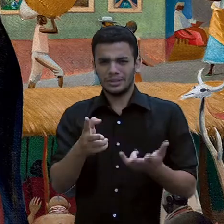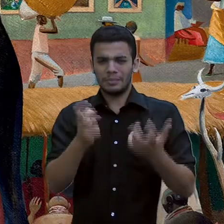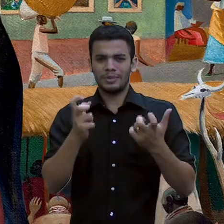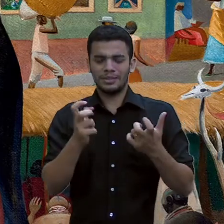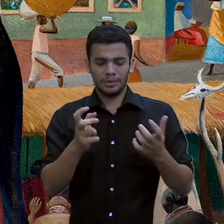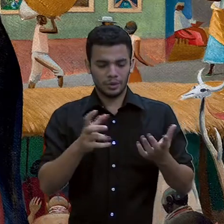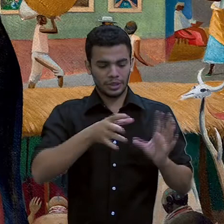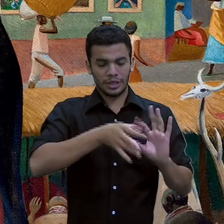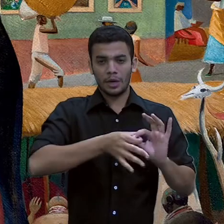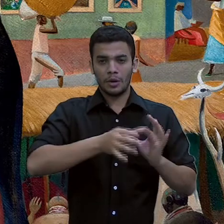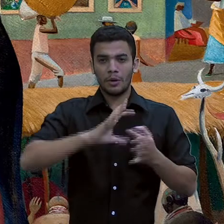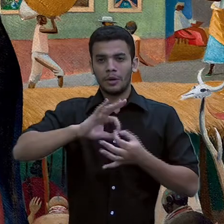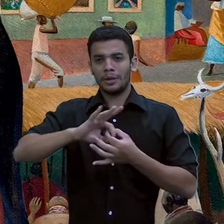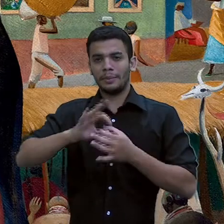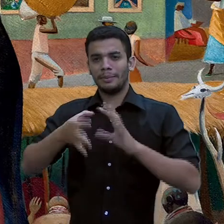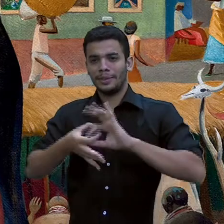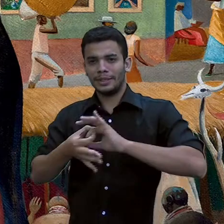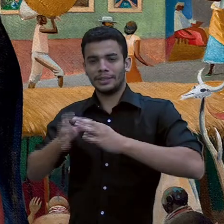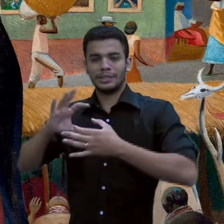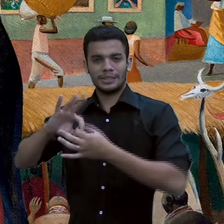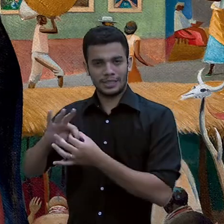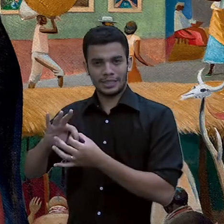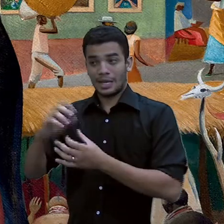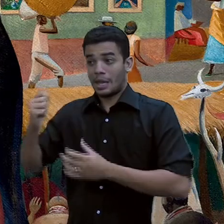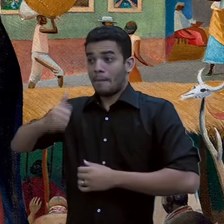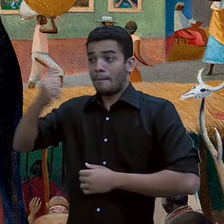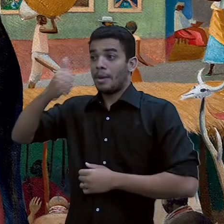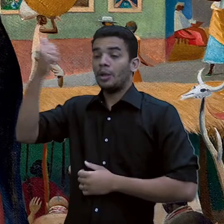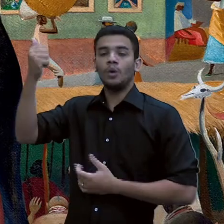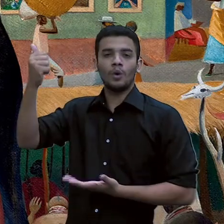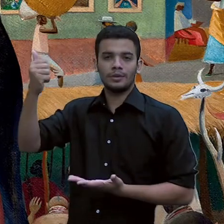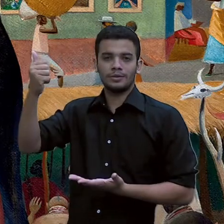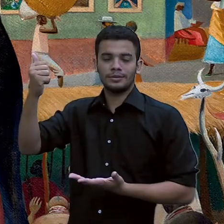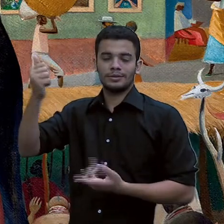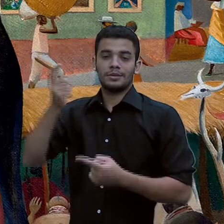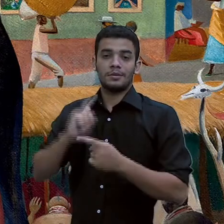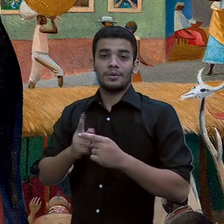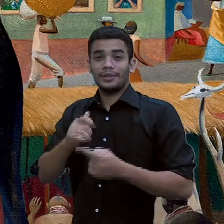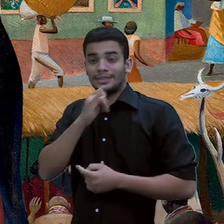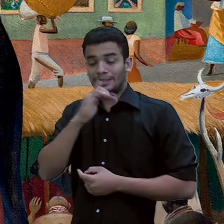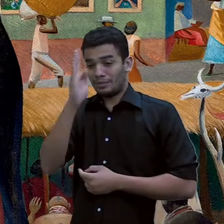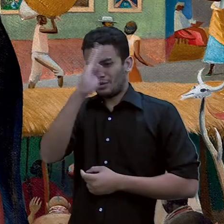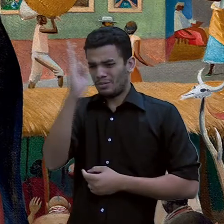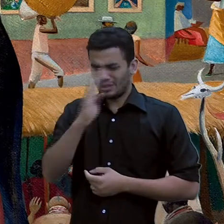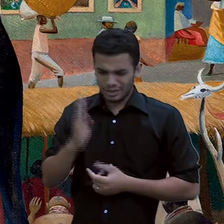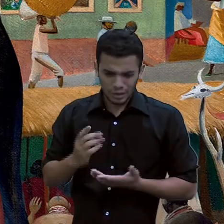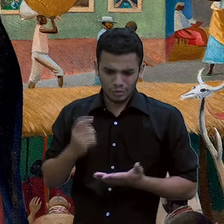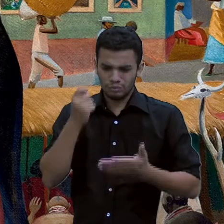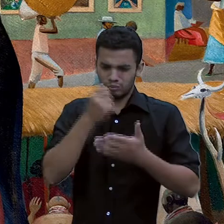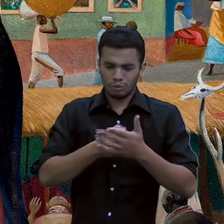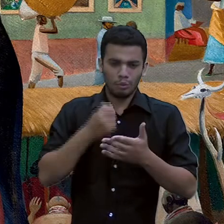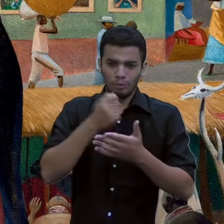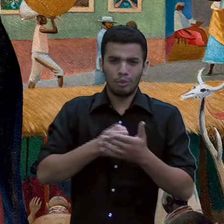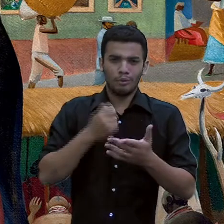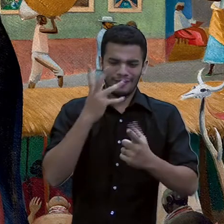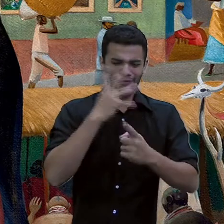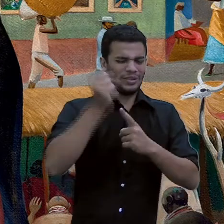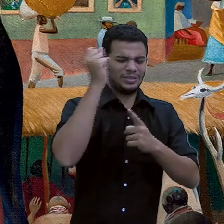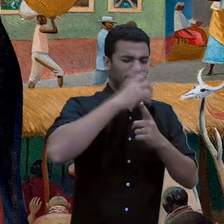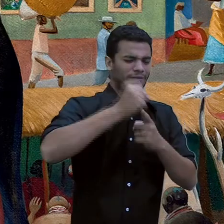Olimpíada que o Brasil participou, ou seja, ganhou várias medalhas, bateu o recorde até